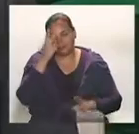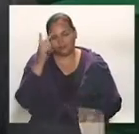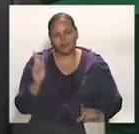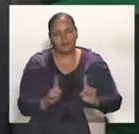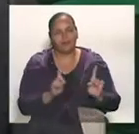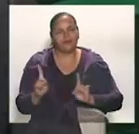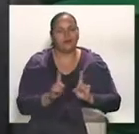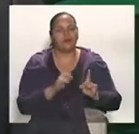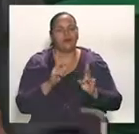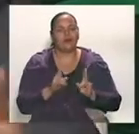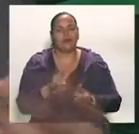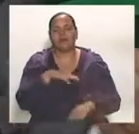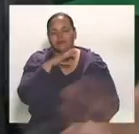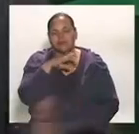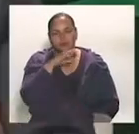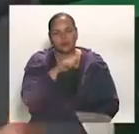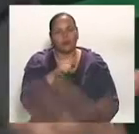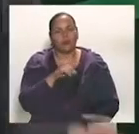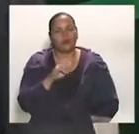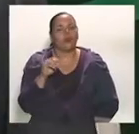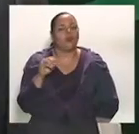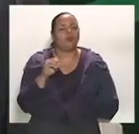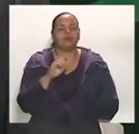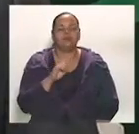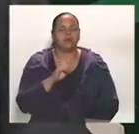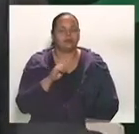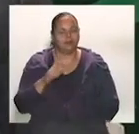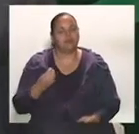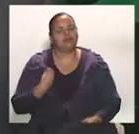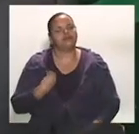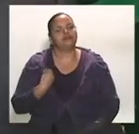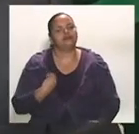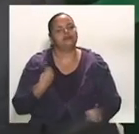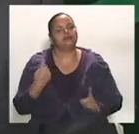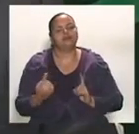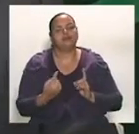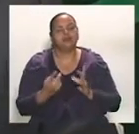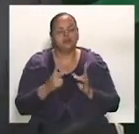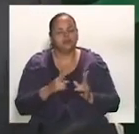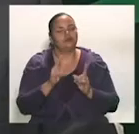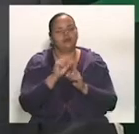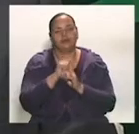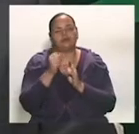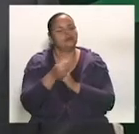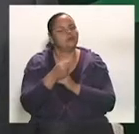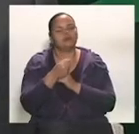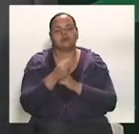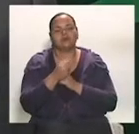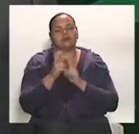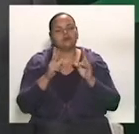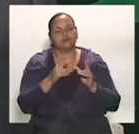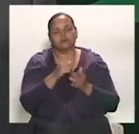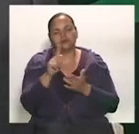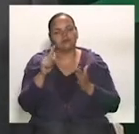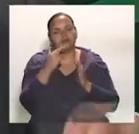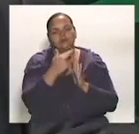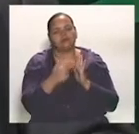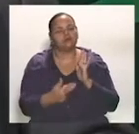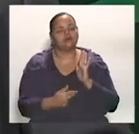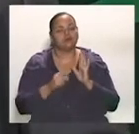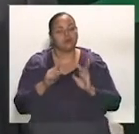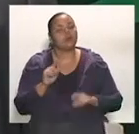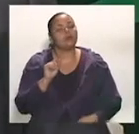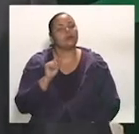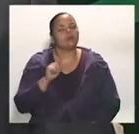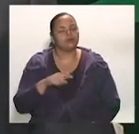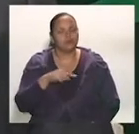como se estivesse no zoológico. O esporte ele convive dentro das normas sociais com qualquer outro segmento social. Com certeza. Então, hoje em